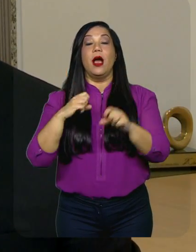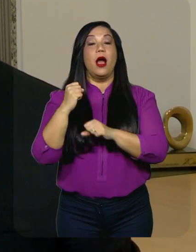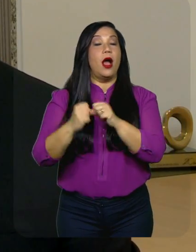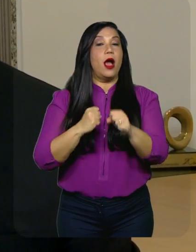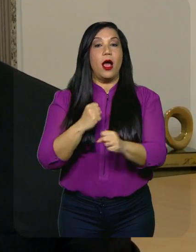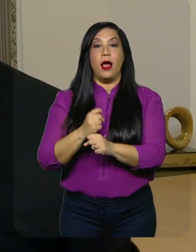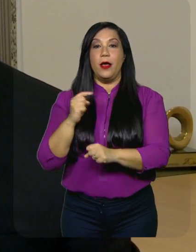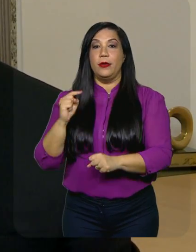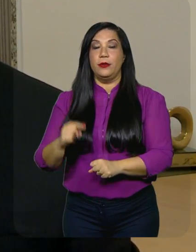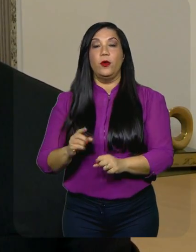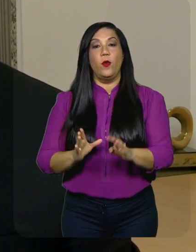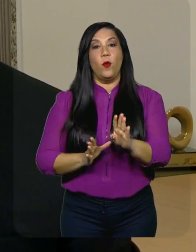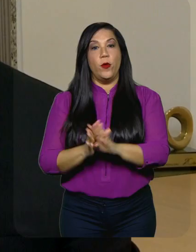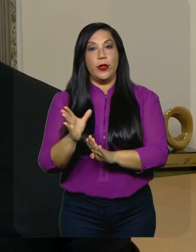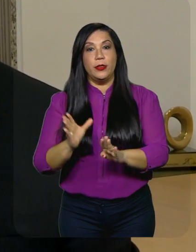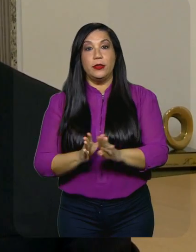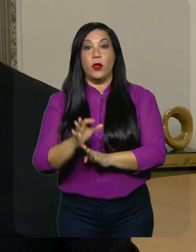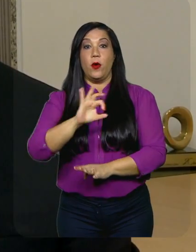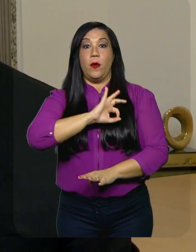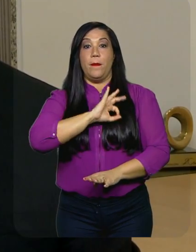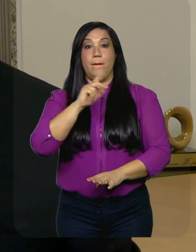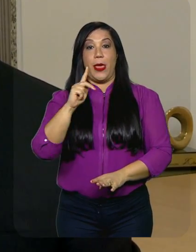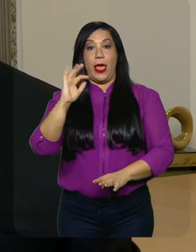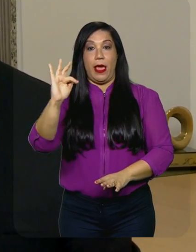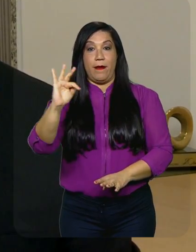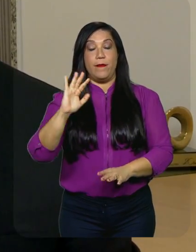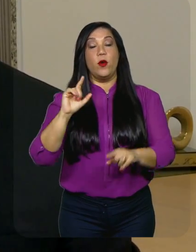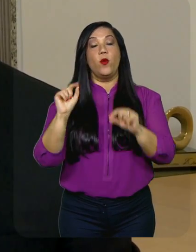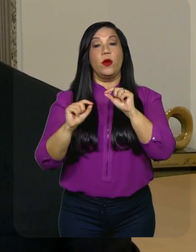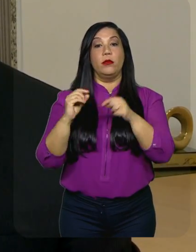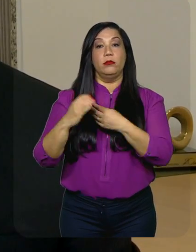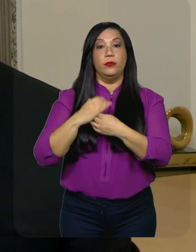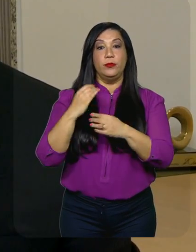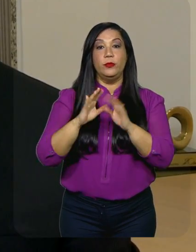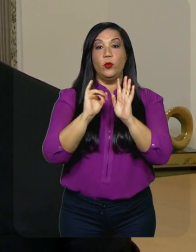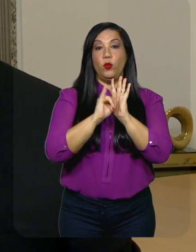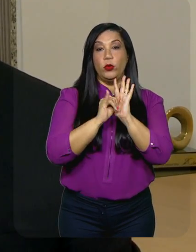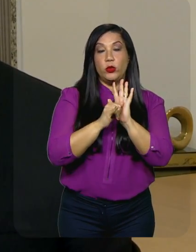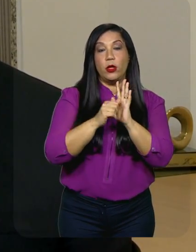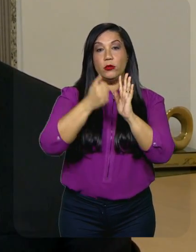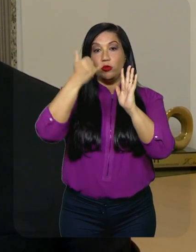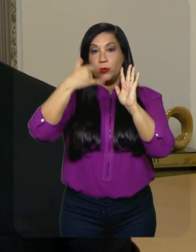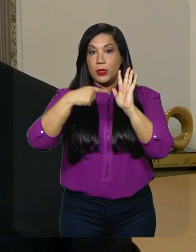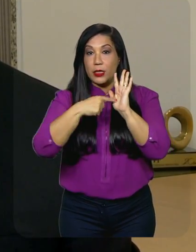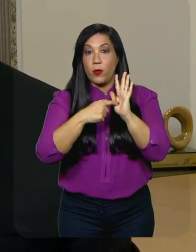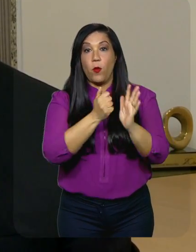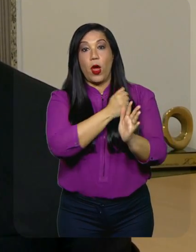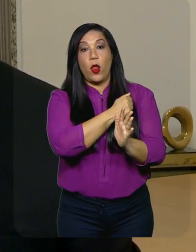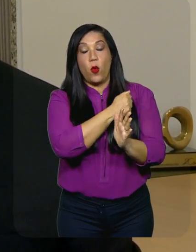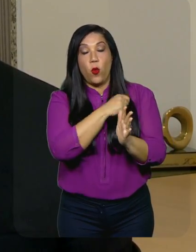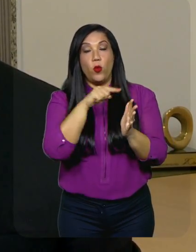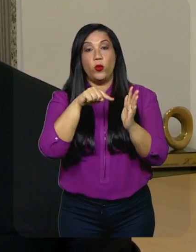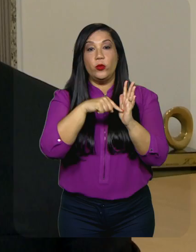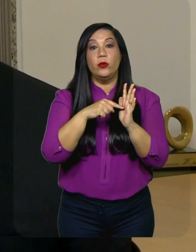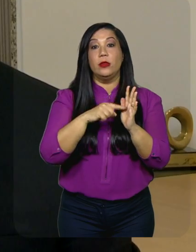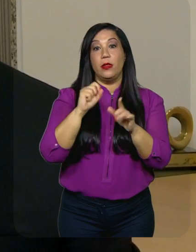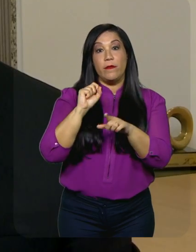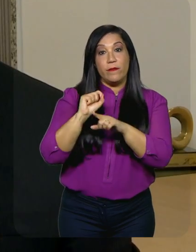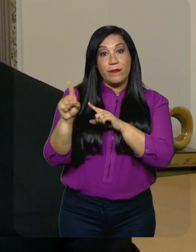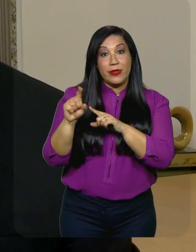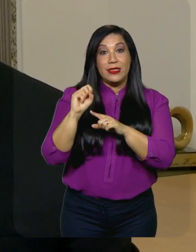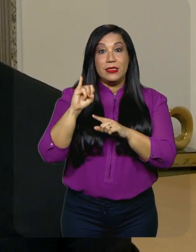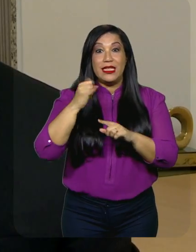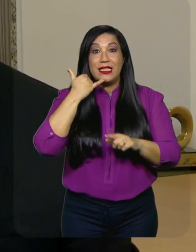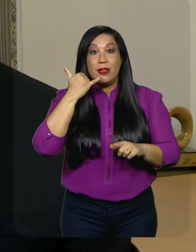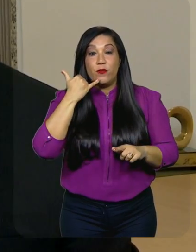ano, por orientação inclusive da Polícia Federal, o edital prevê que o aluno participante será eliminado se